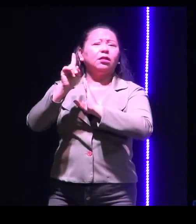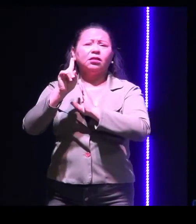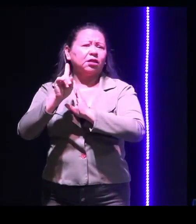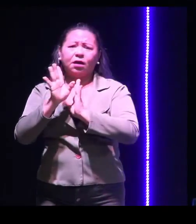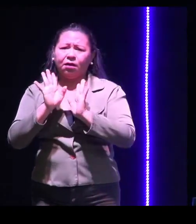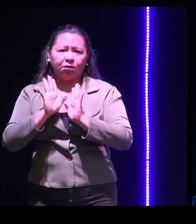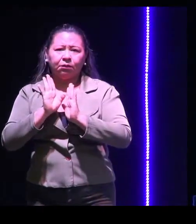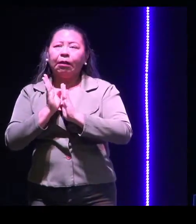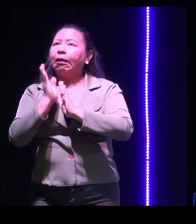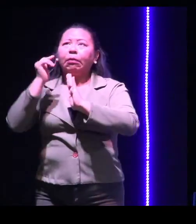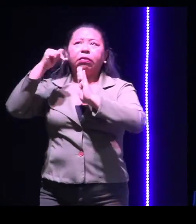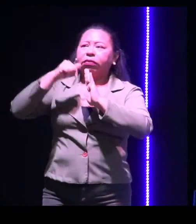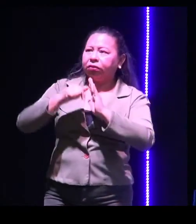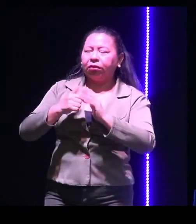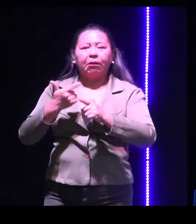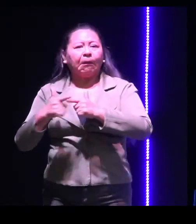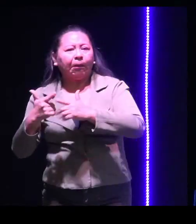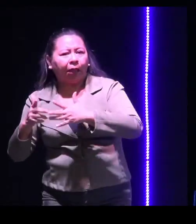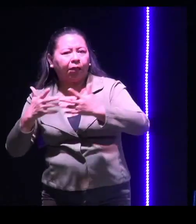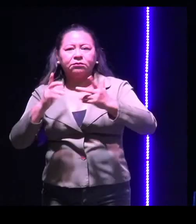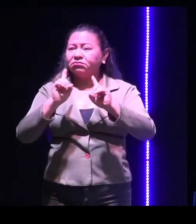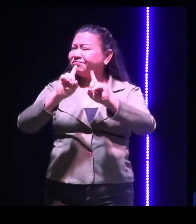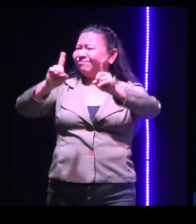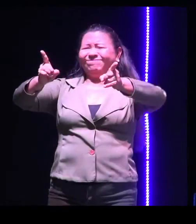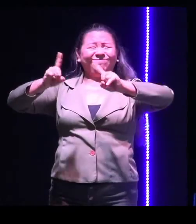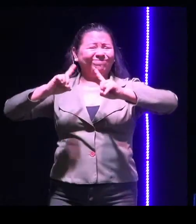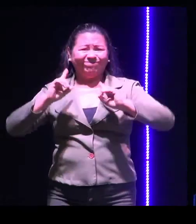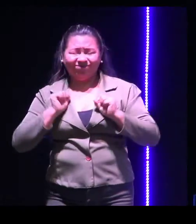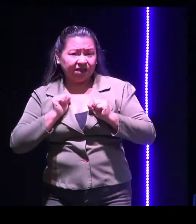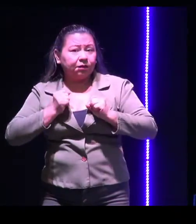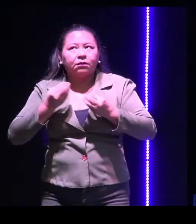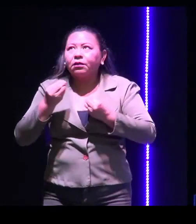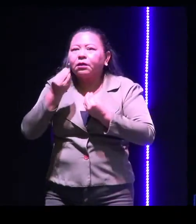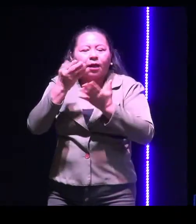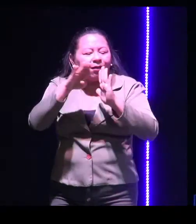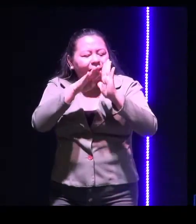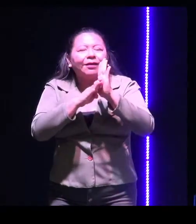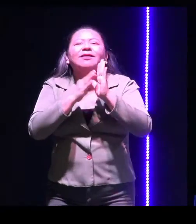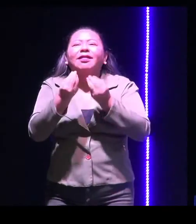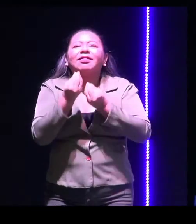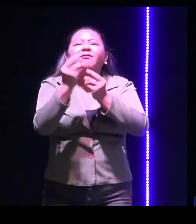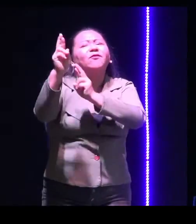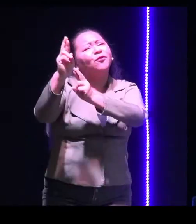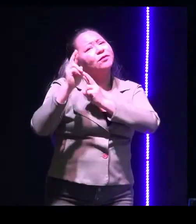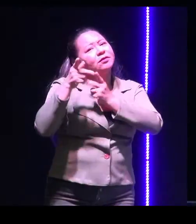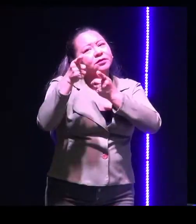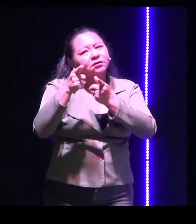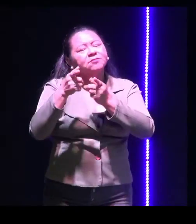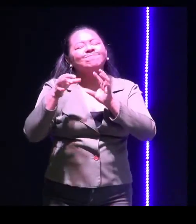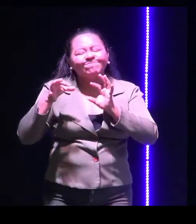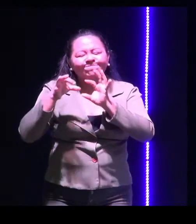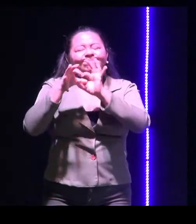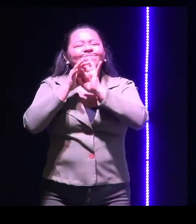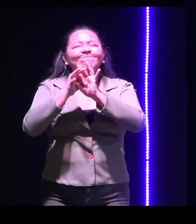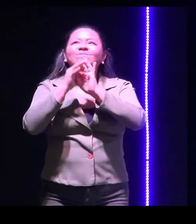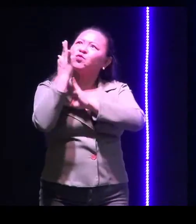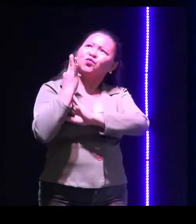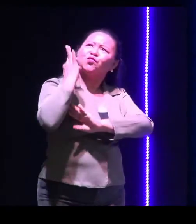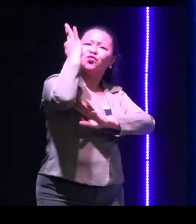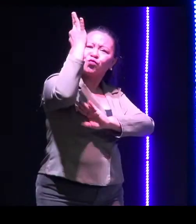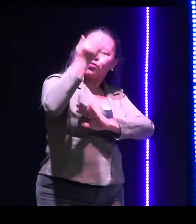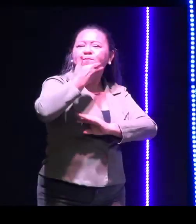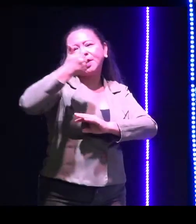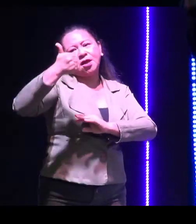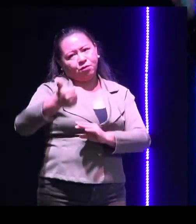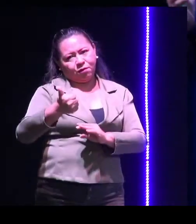de causar dano, planos de dar a vocês esperança e um futuro.